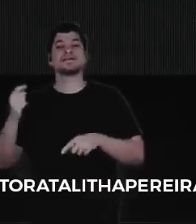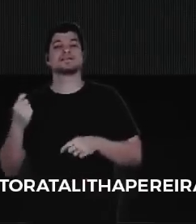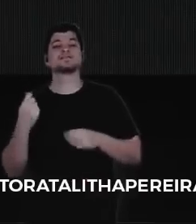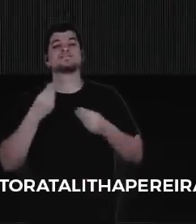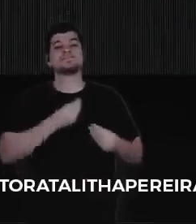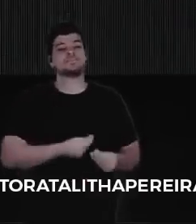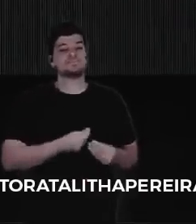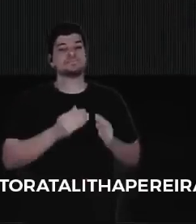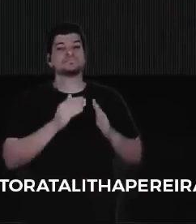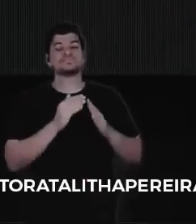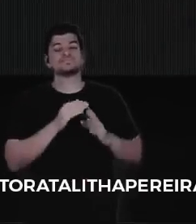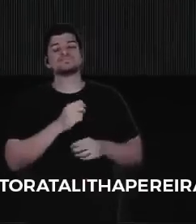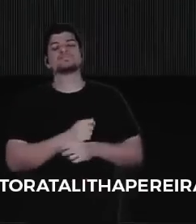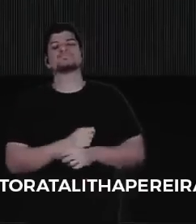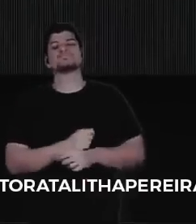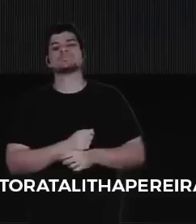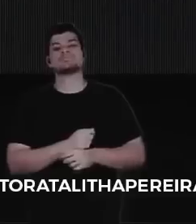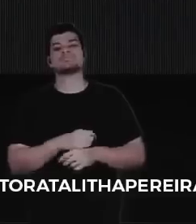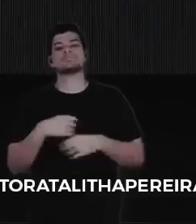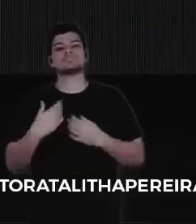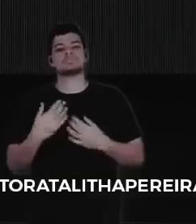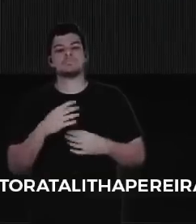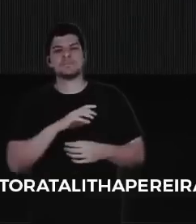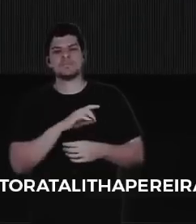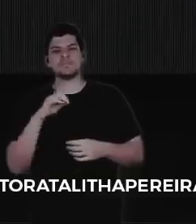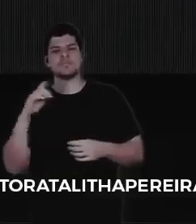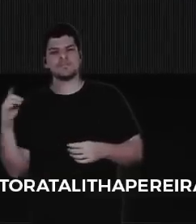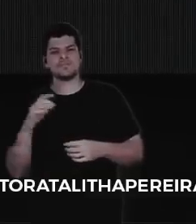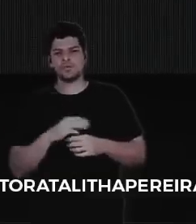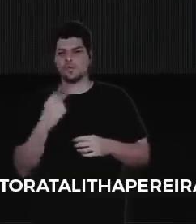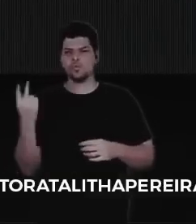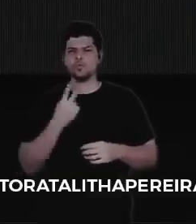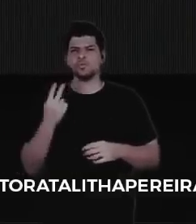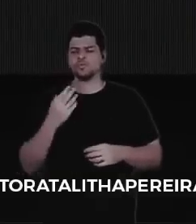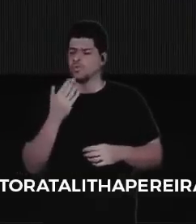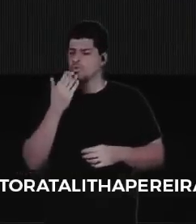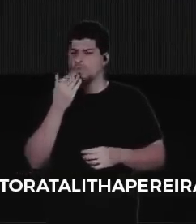casa. E certo dia eles estavam jantando